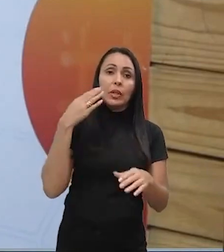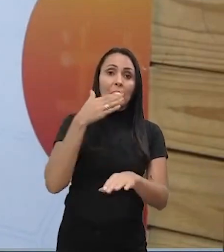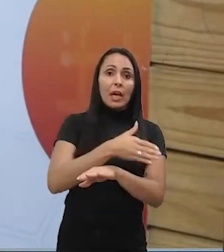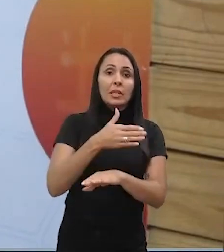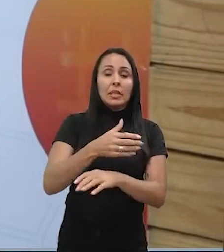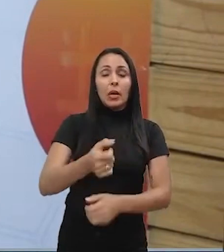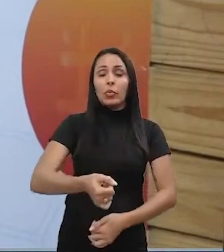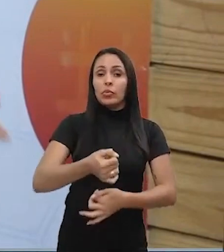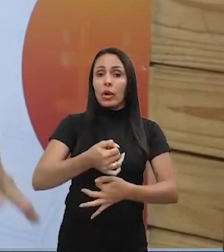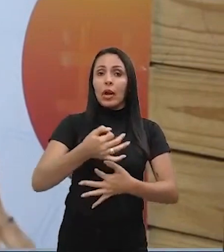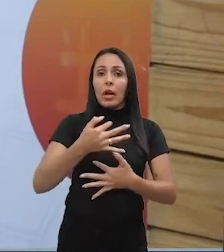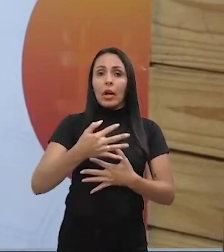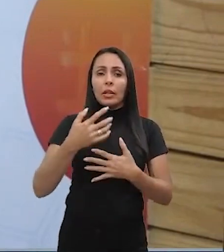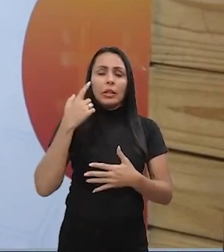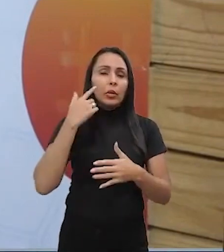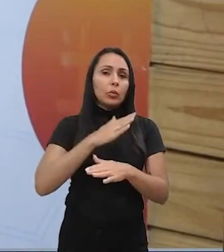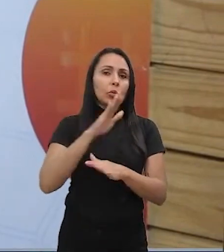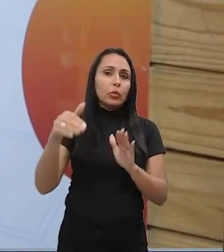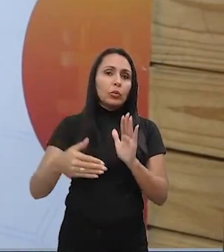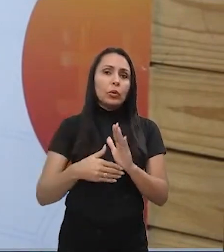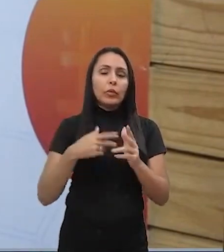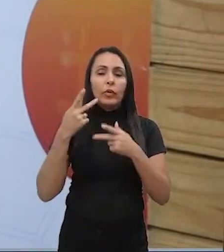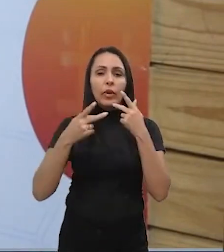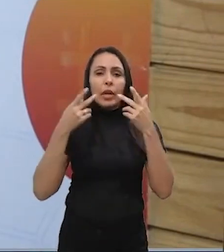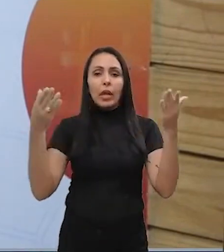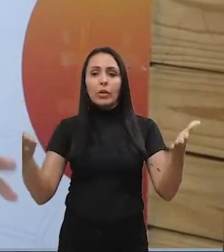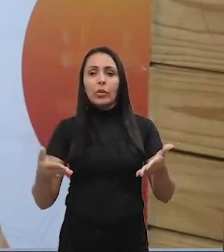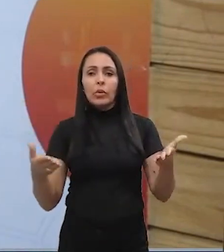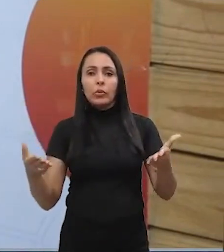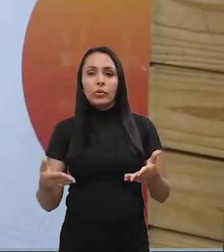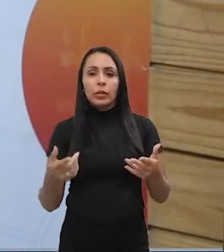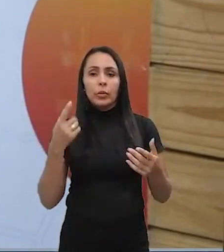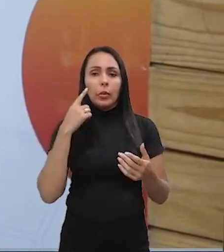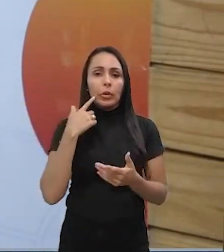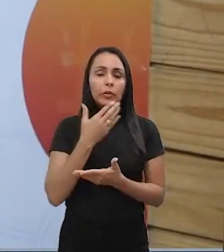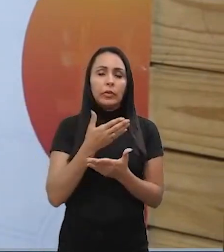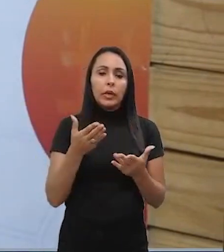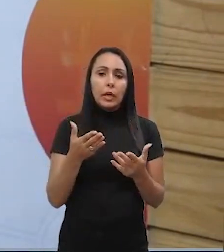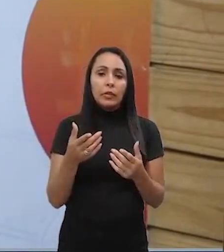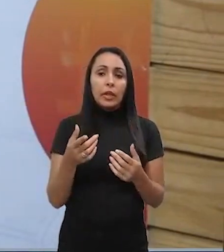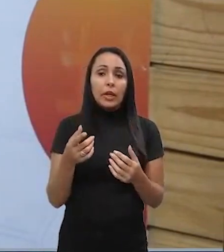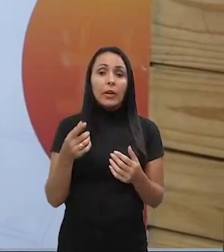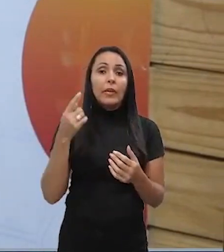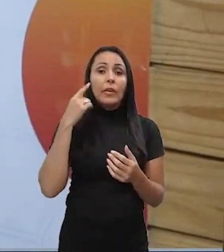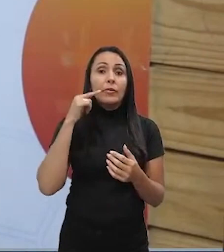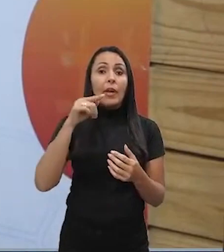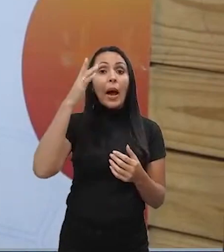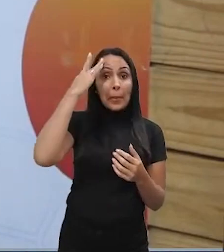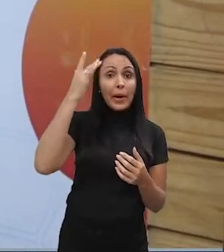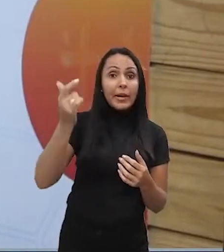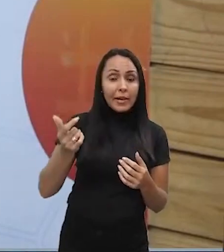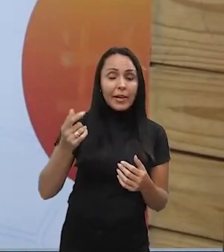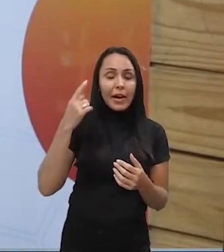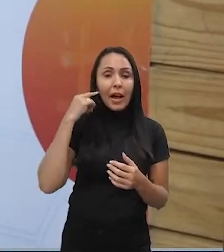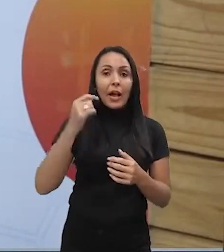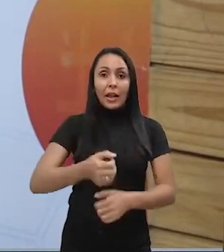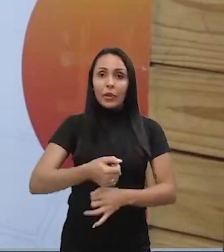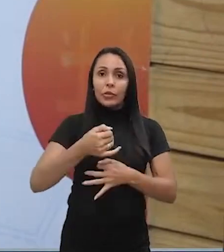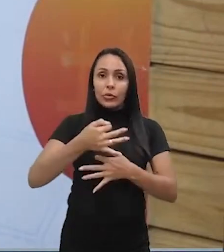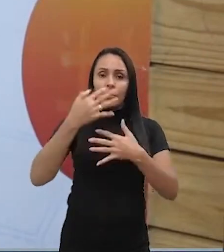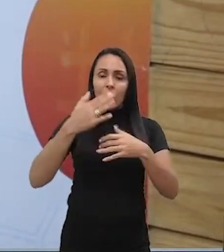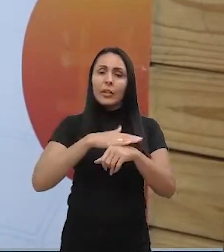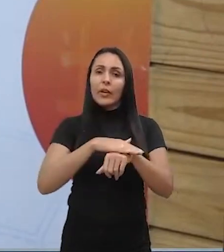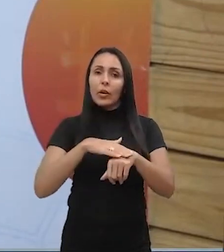o chat. Portanto, tudo aquilo que foi falado hoje, tudo aquilo que a gente pode ver da unidade, a gente vai ver amanhã lá no chat. A gente